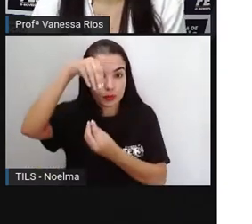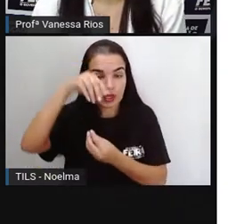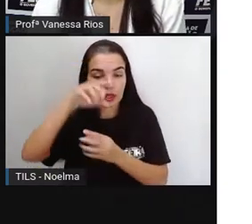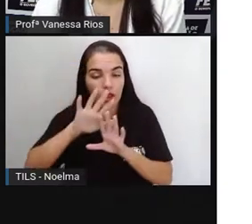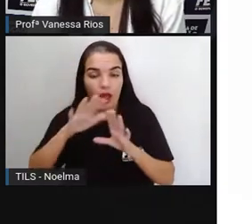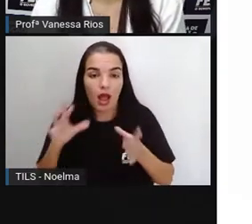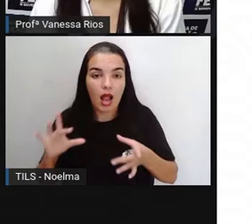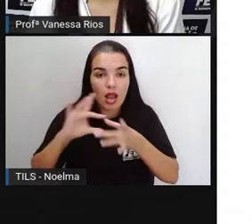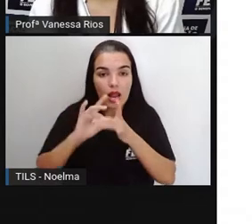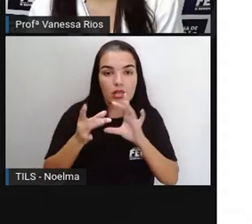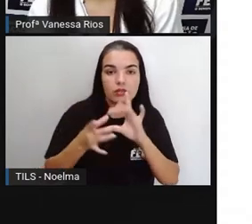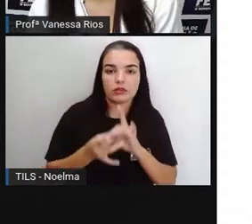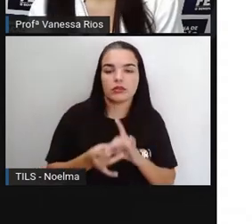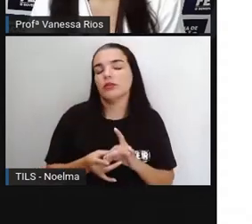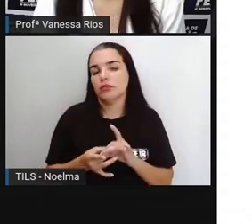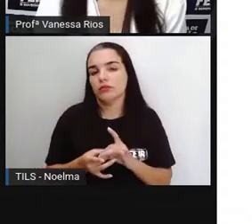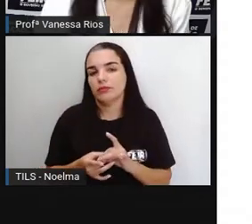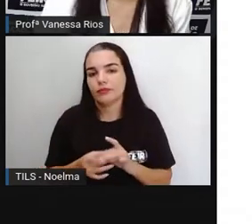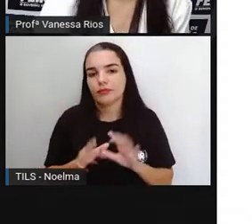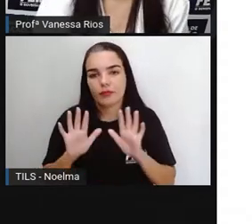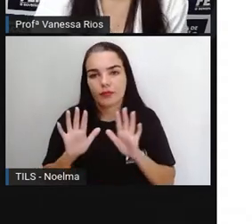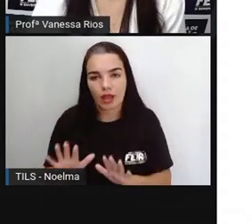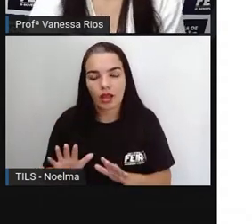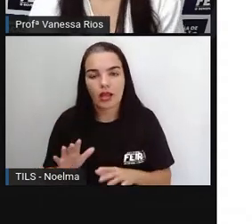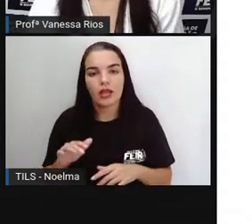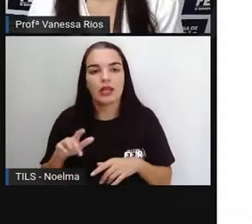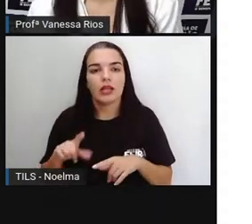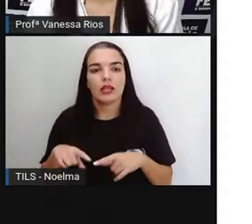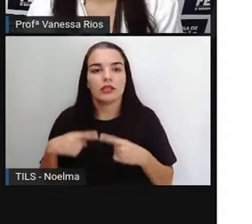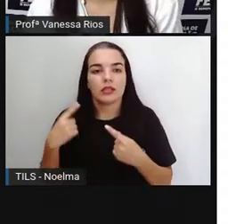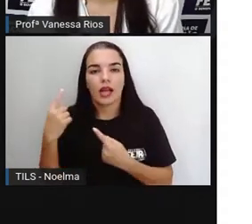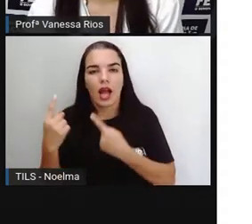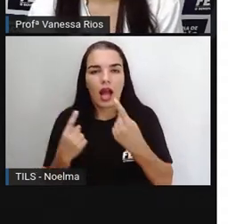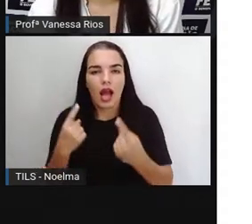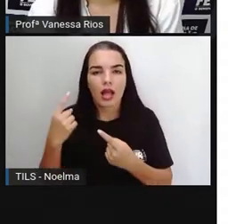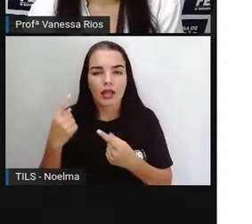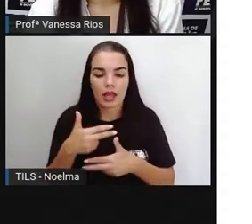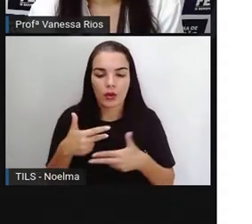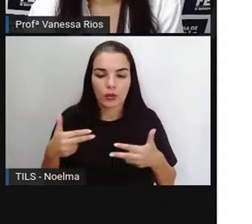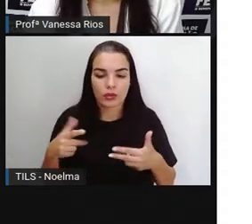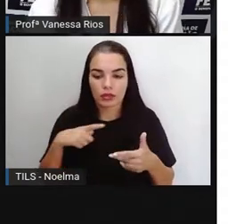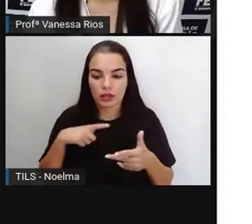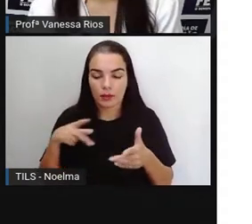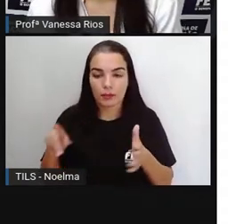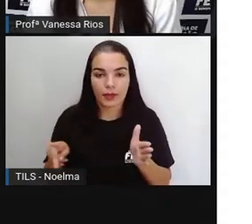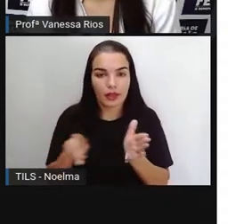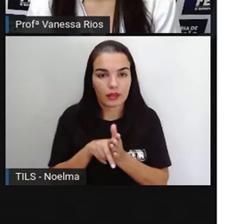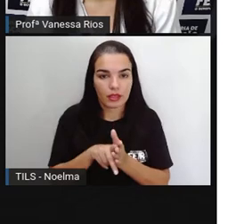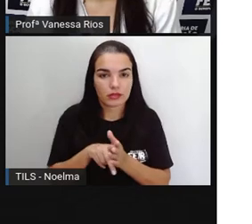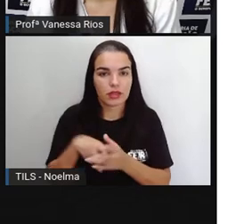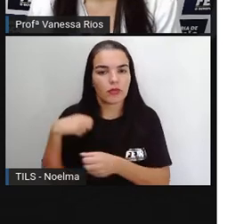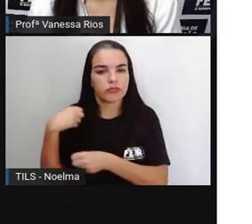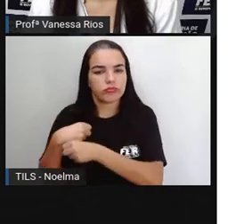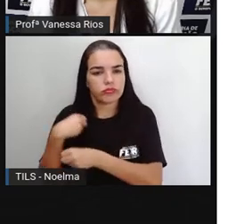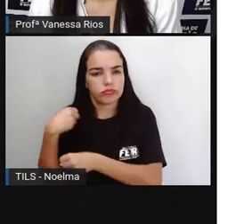relacionado à constituição, aquilo que cada objeto é constituído, é